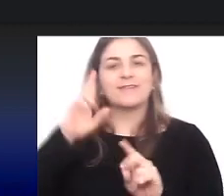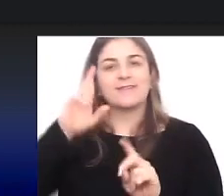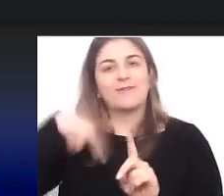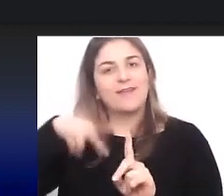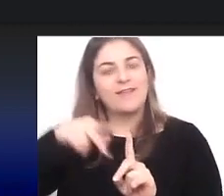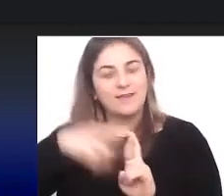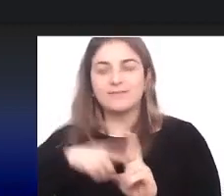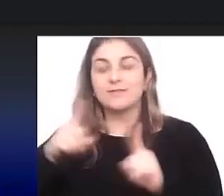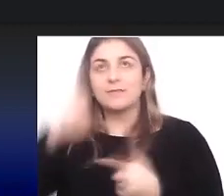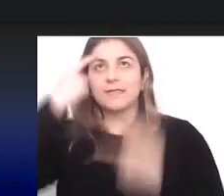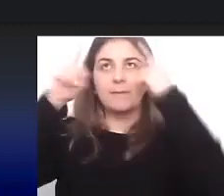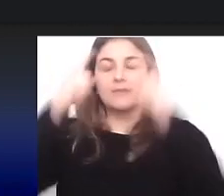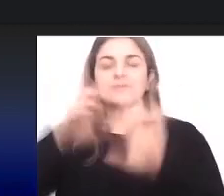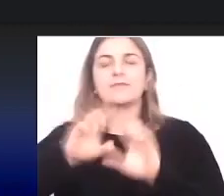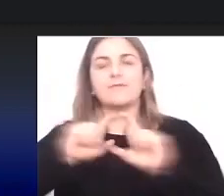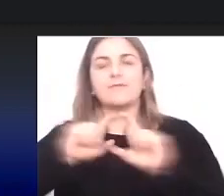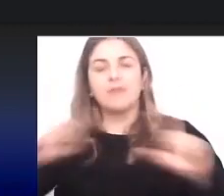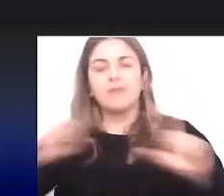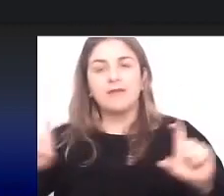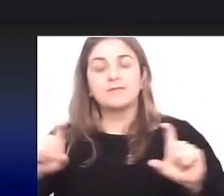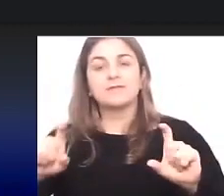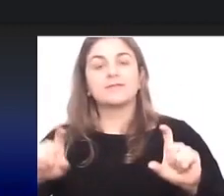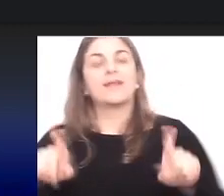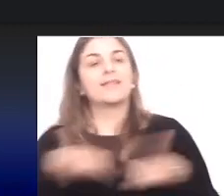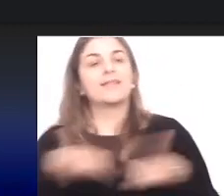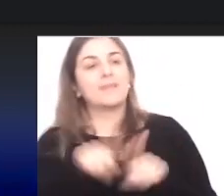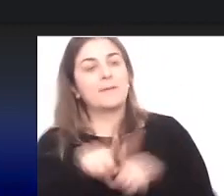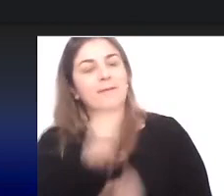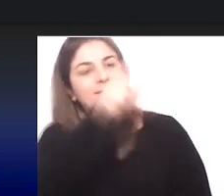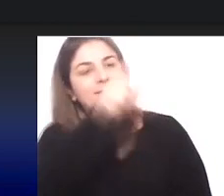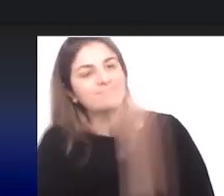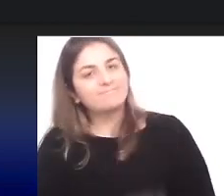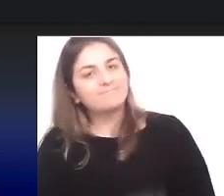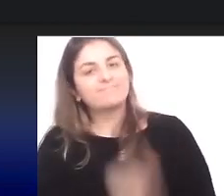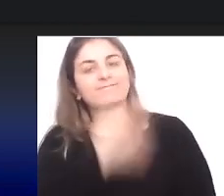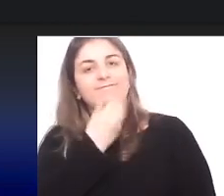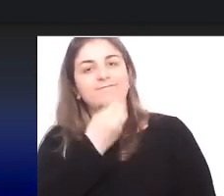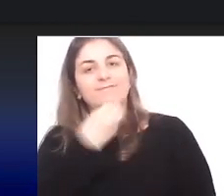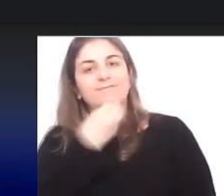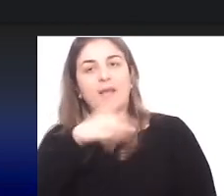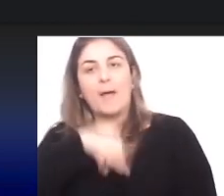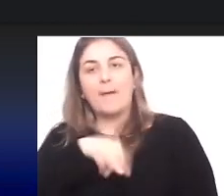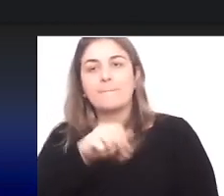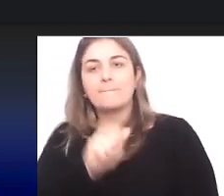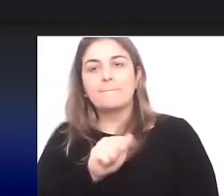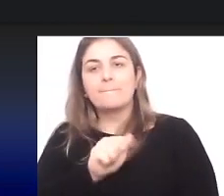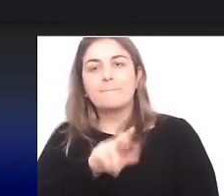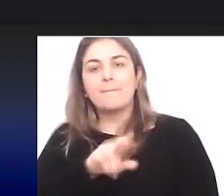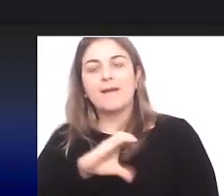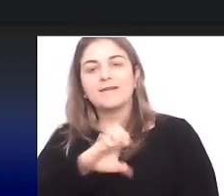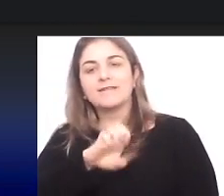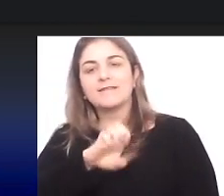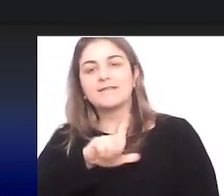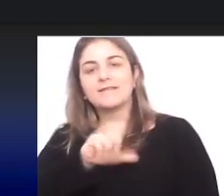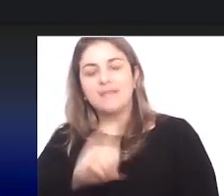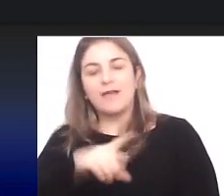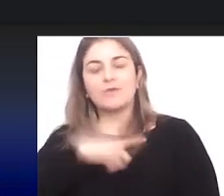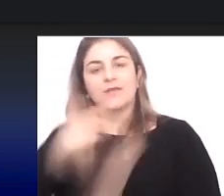O doutor Marcelo, que tenho a honra de privar da sua amizade, de ter trabalhado com ele na